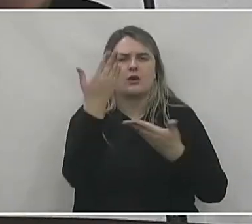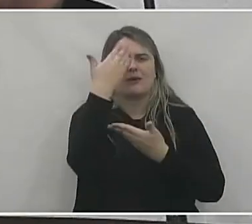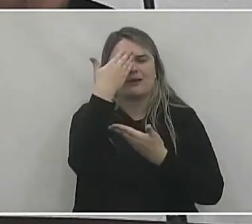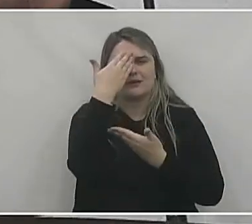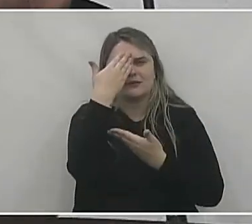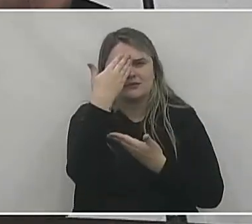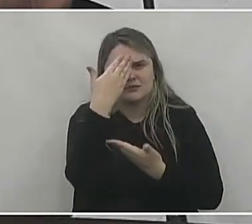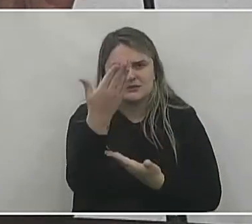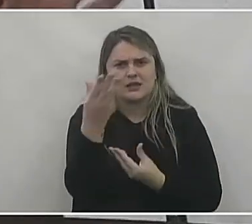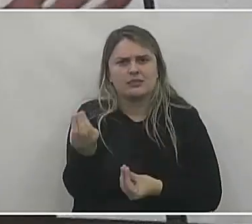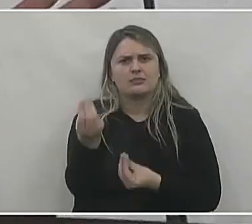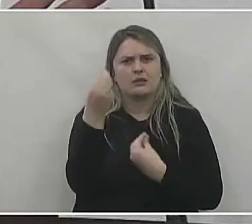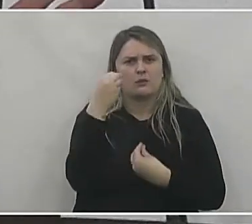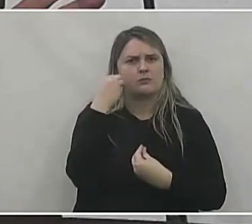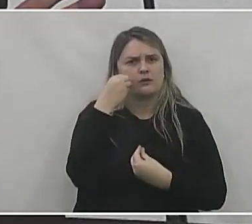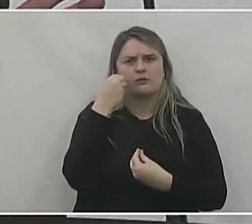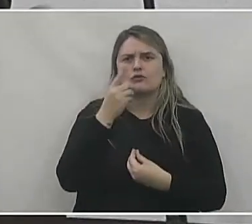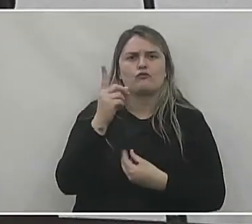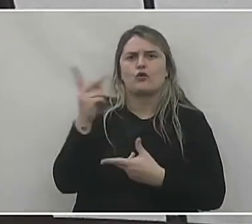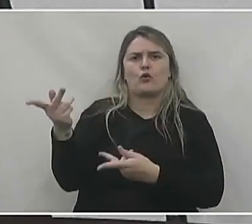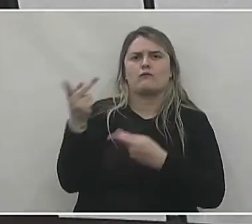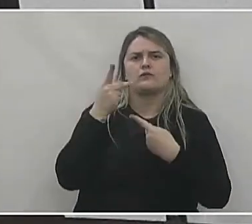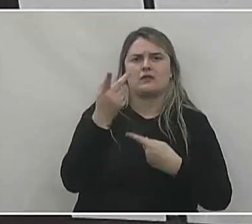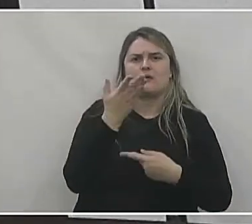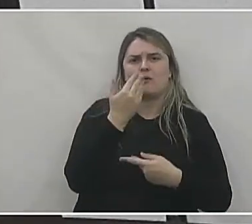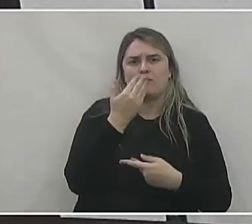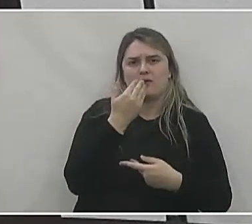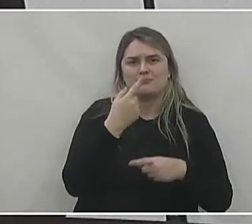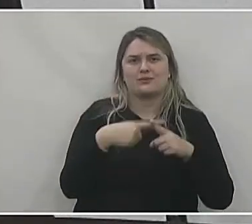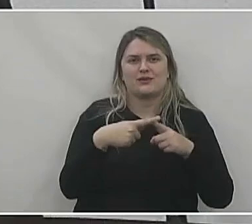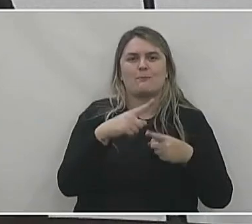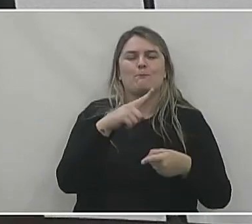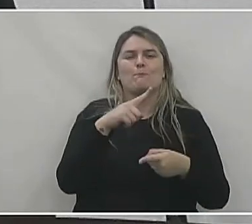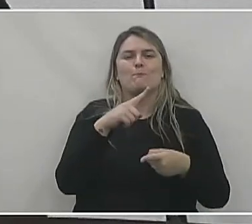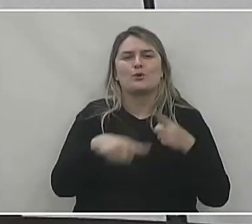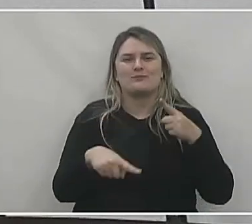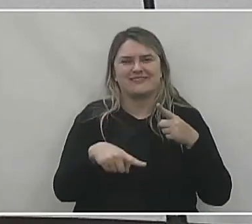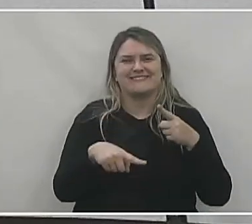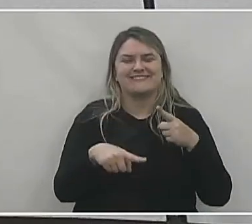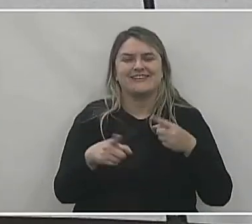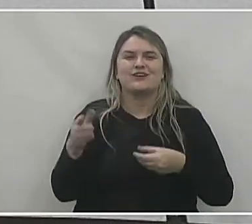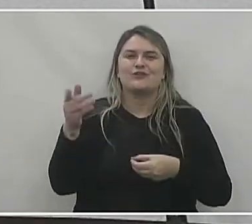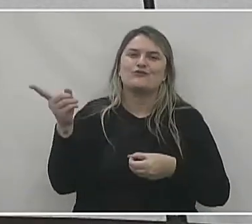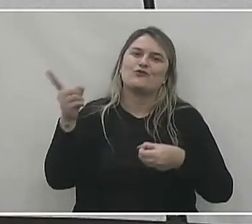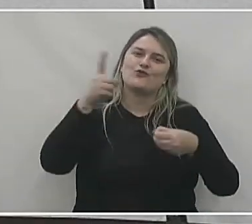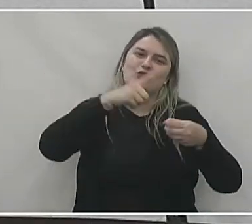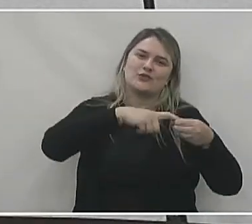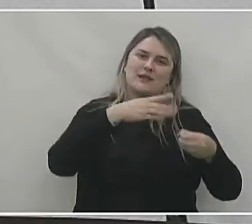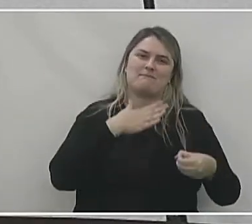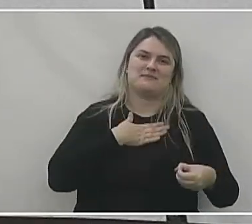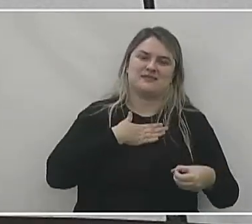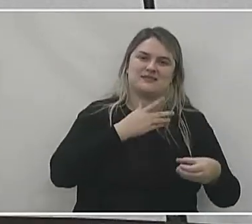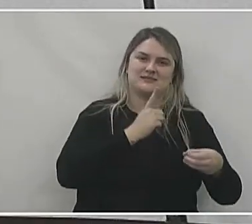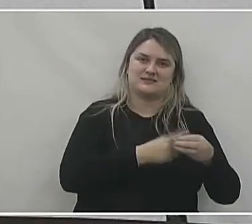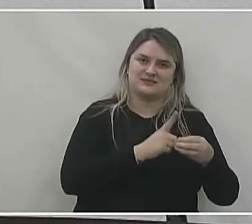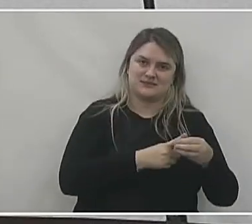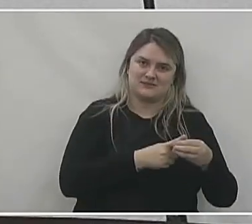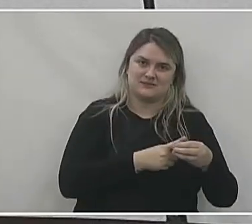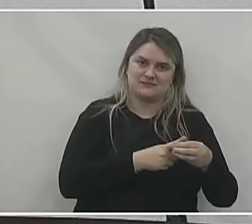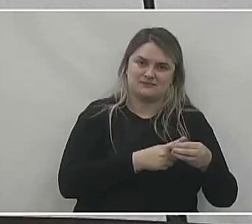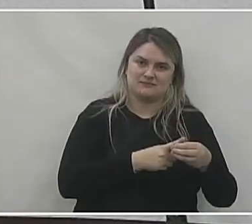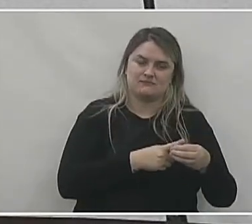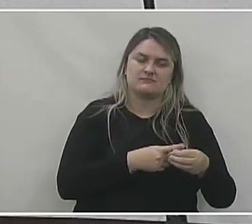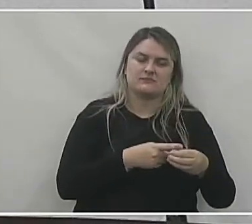Agradeço a oportunidade, não vou convidá-los para jantar porque é proibido, e eu volto para a minha cidade